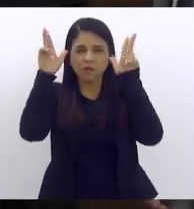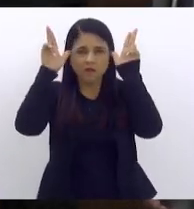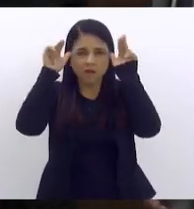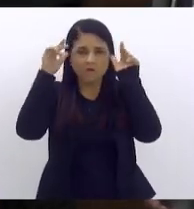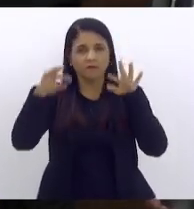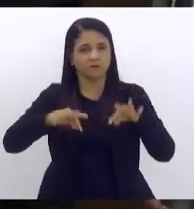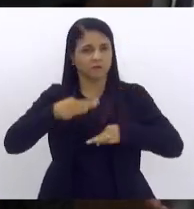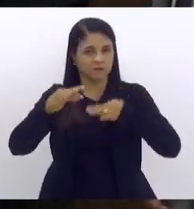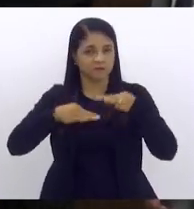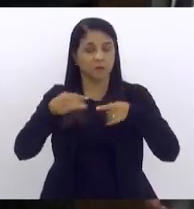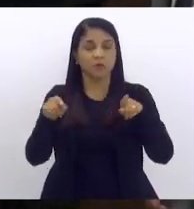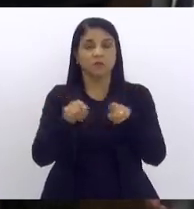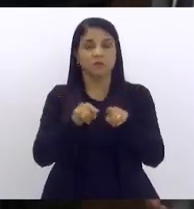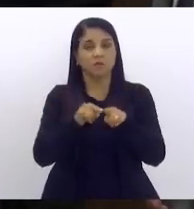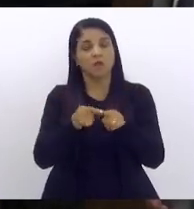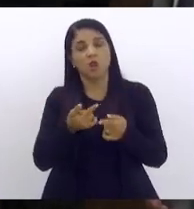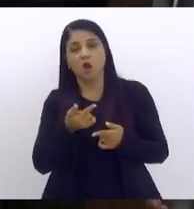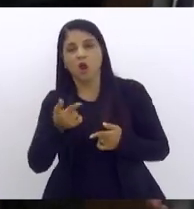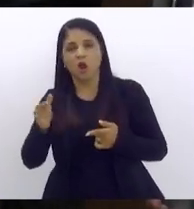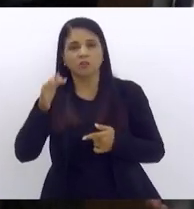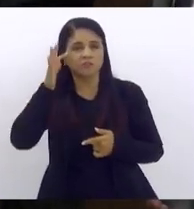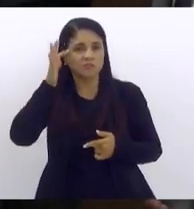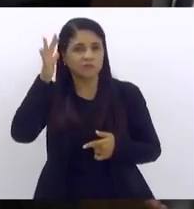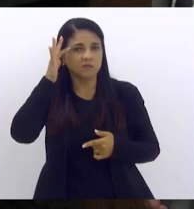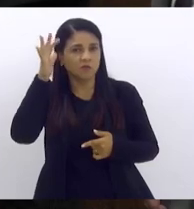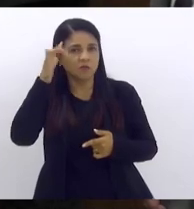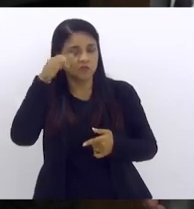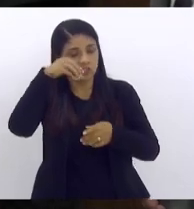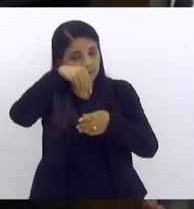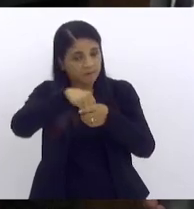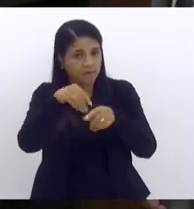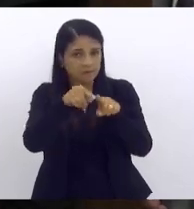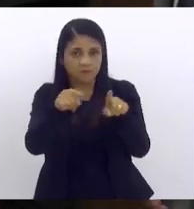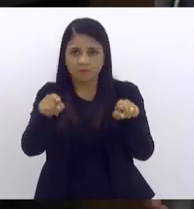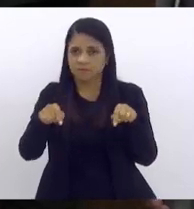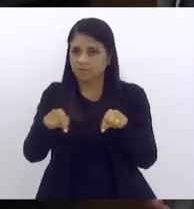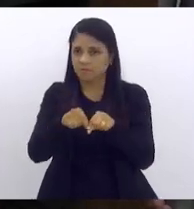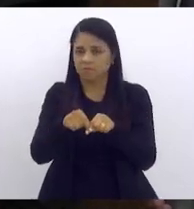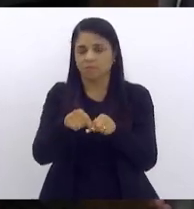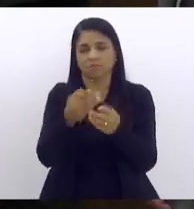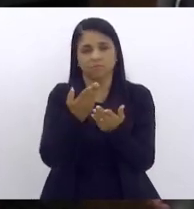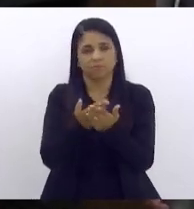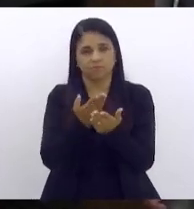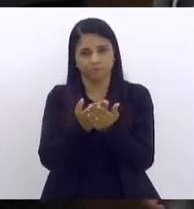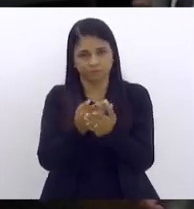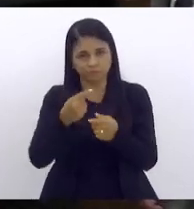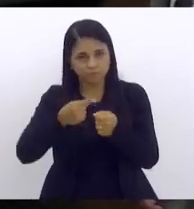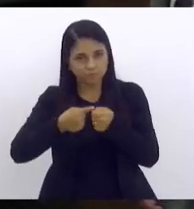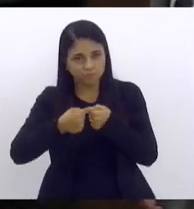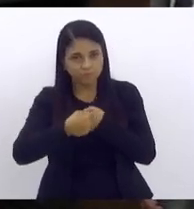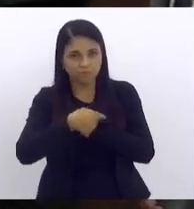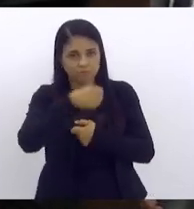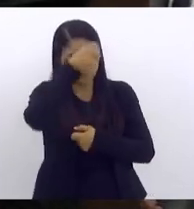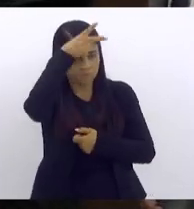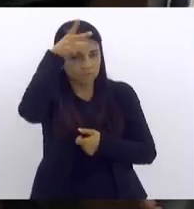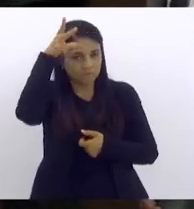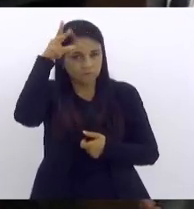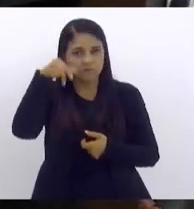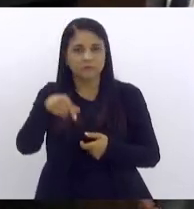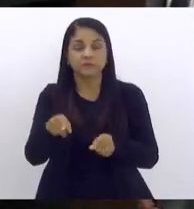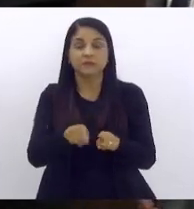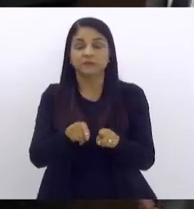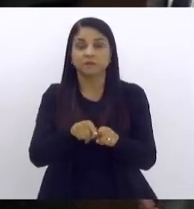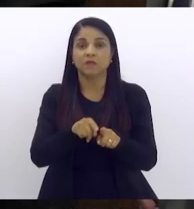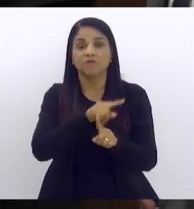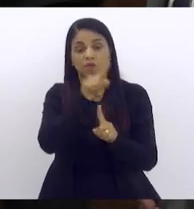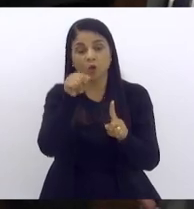atrocidades de doutrinação ideológica dentro de sala de aula no município. E o que foi objeto, por